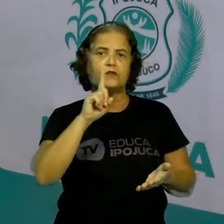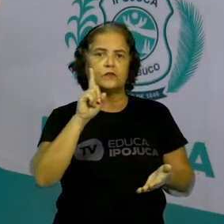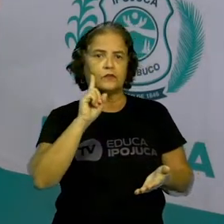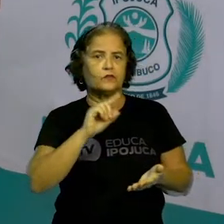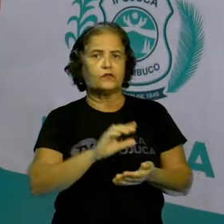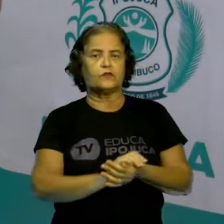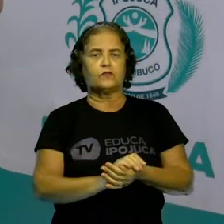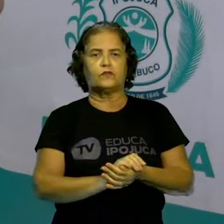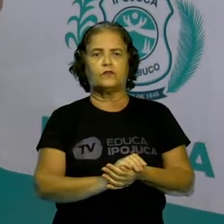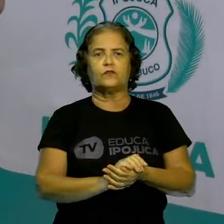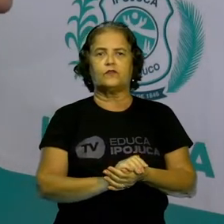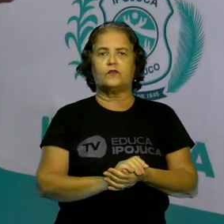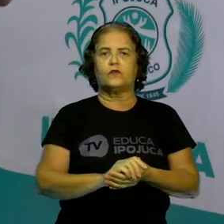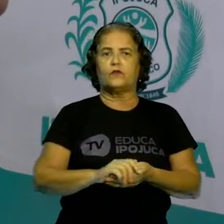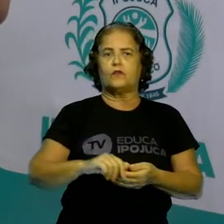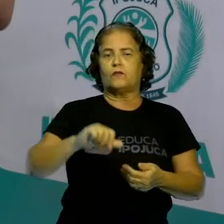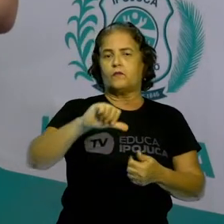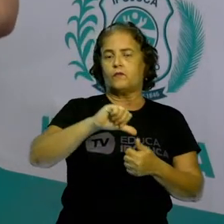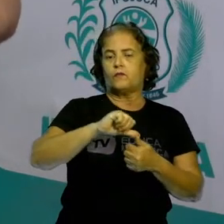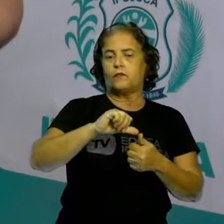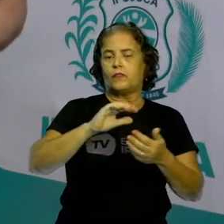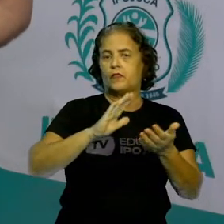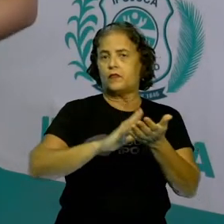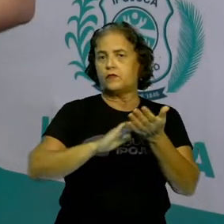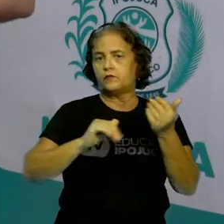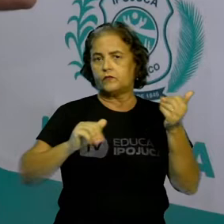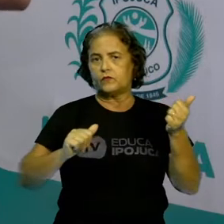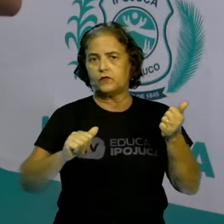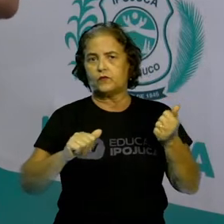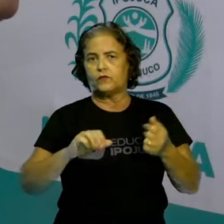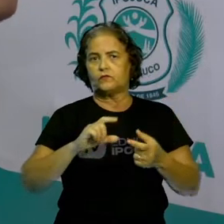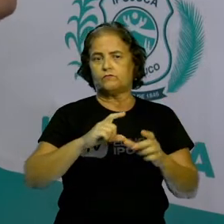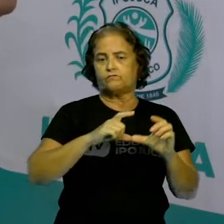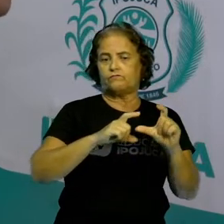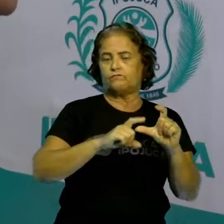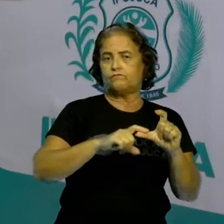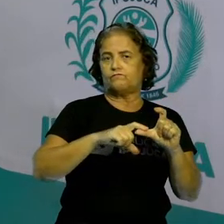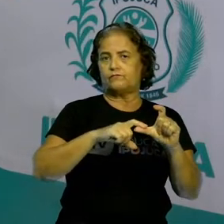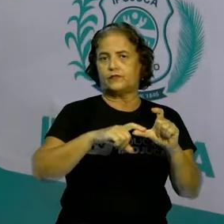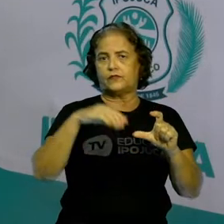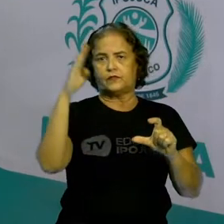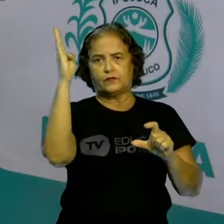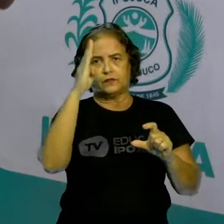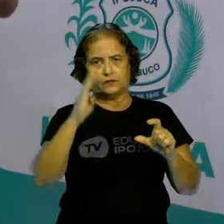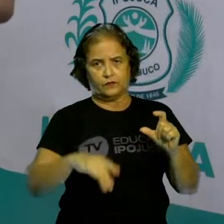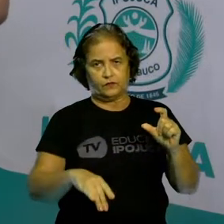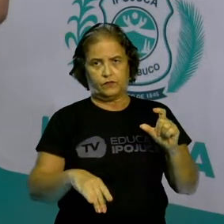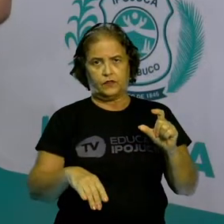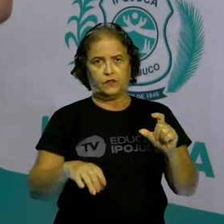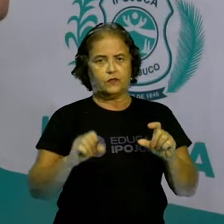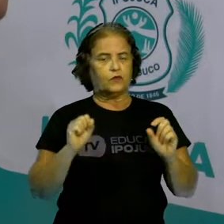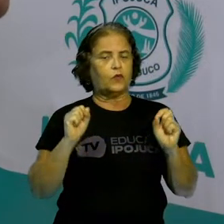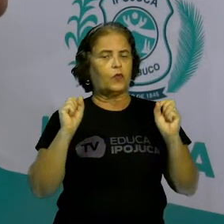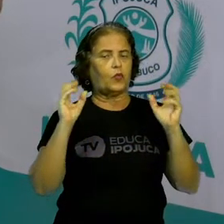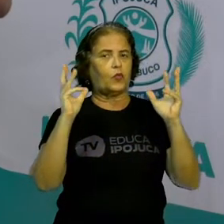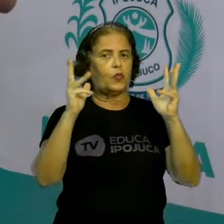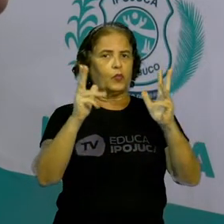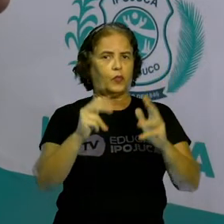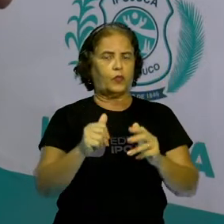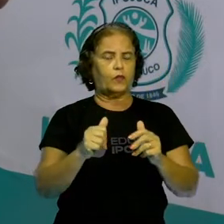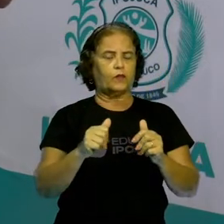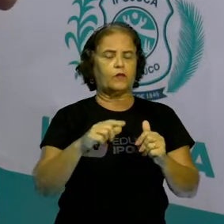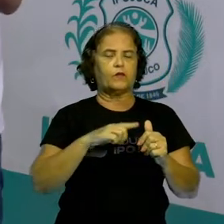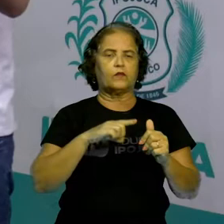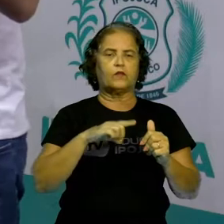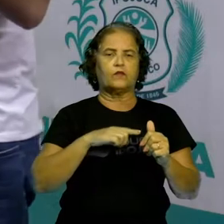independência da América Espanhola, a independência do Brasil, todas essas independências tiveram uma grande influência aí dos pensadores